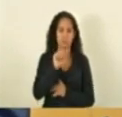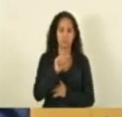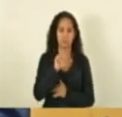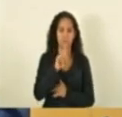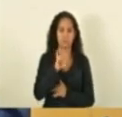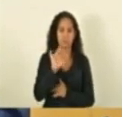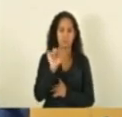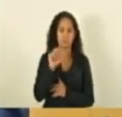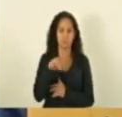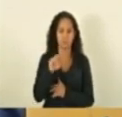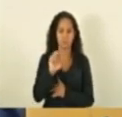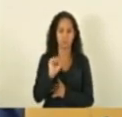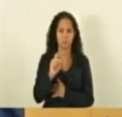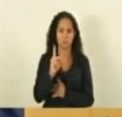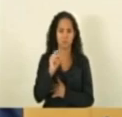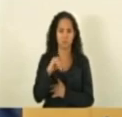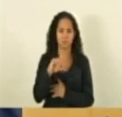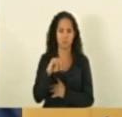Espíndola.